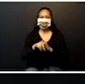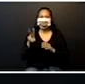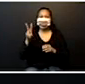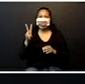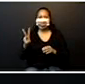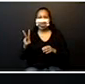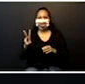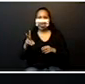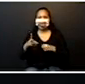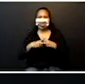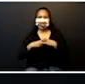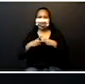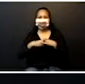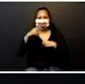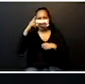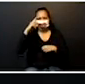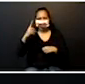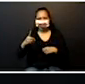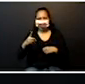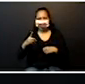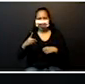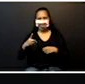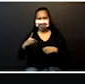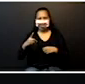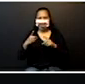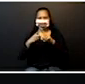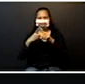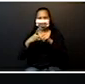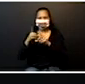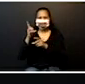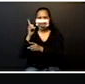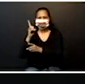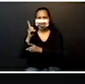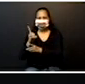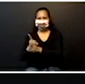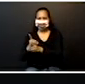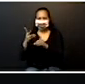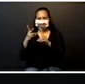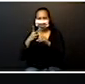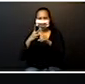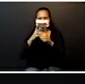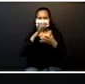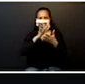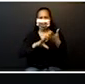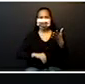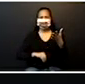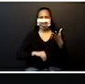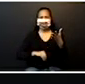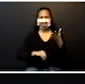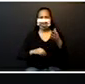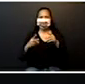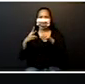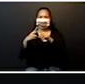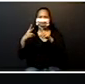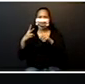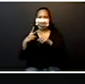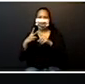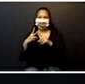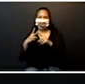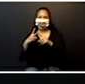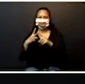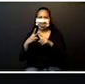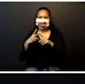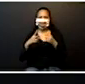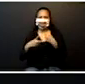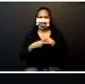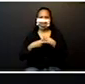imperativo te dando ordens. Encontre-os e copie-os. São dois verbos no imperativo. E do lado